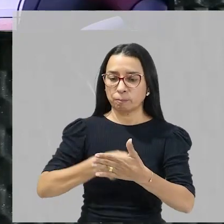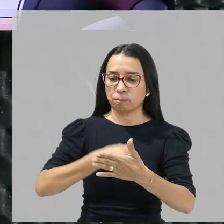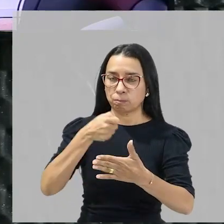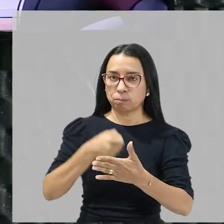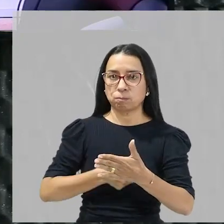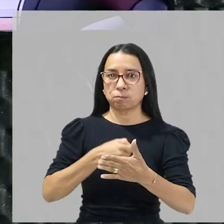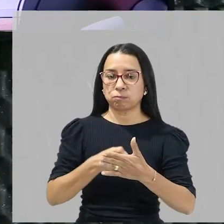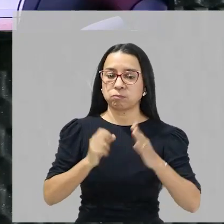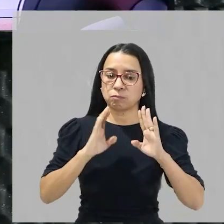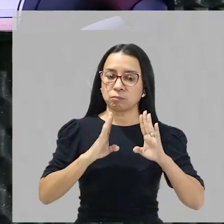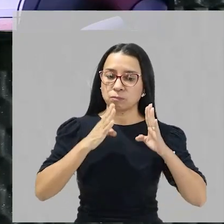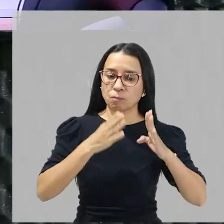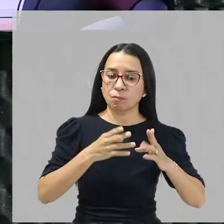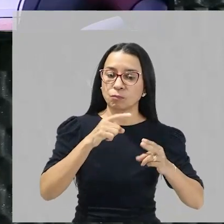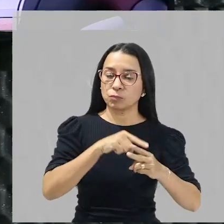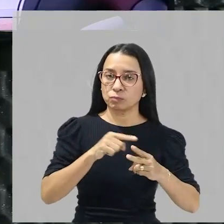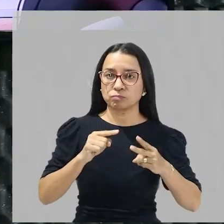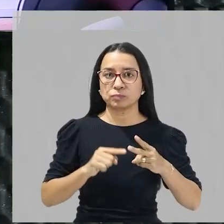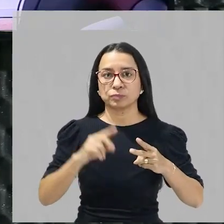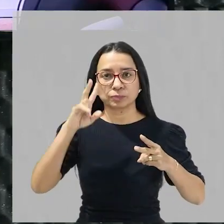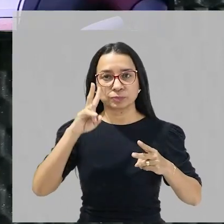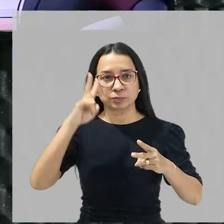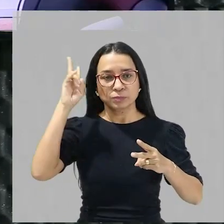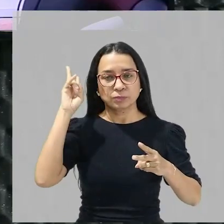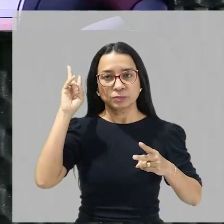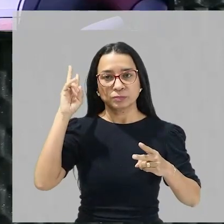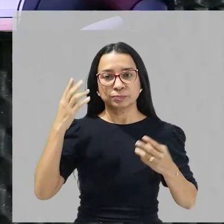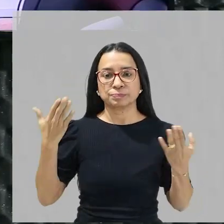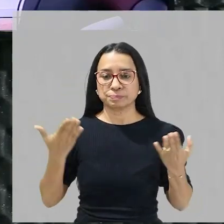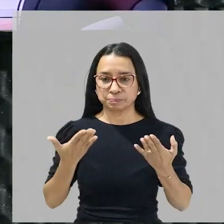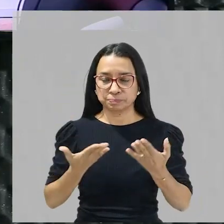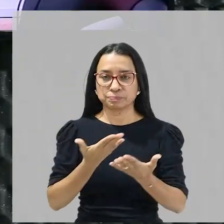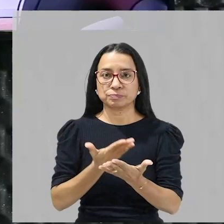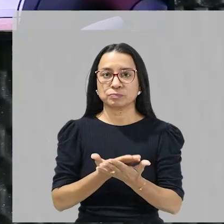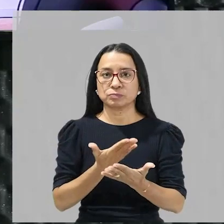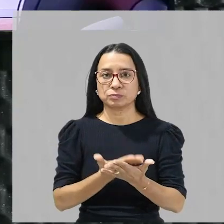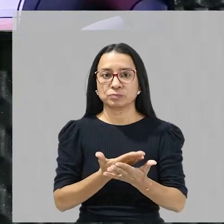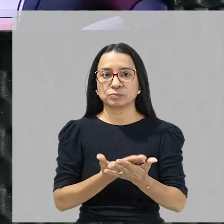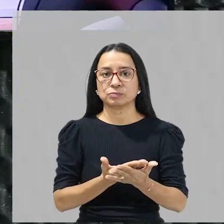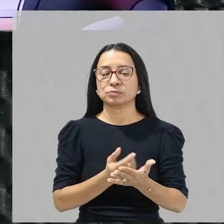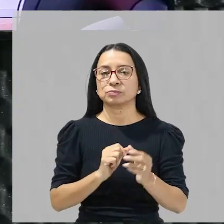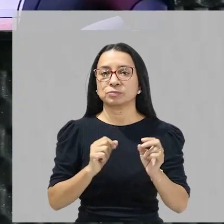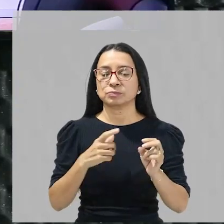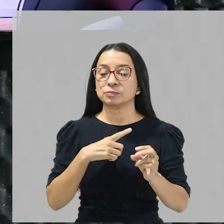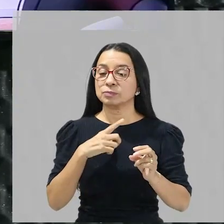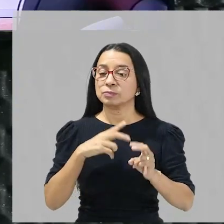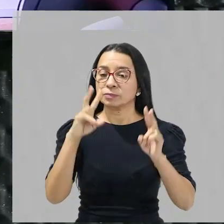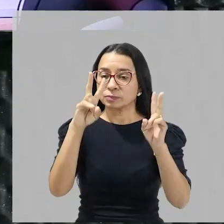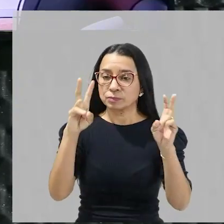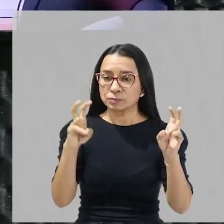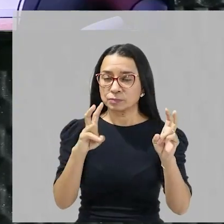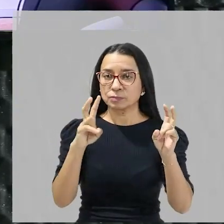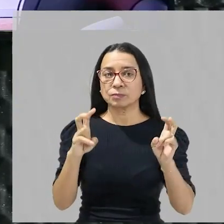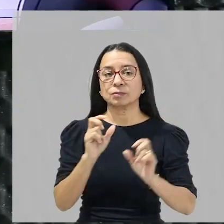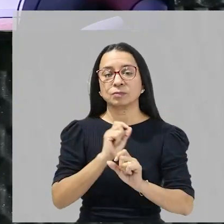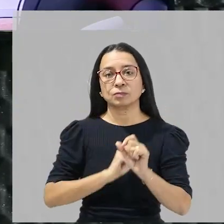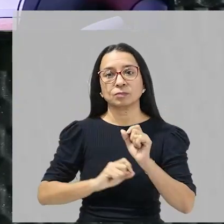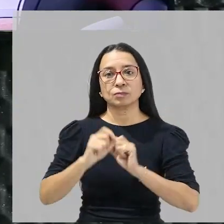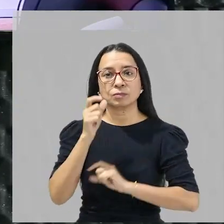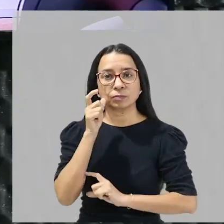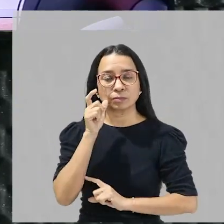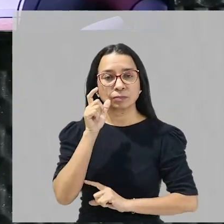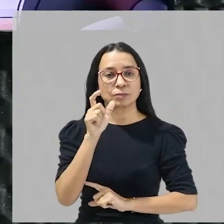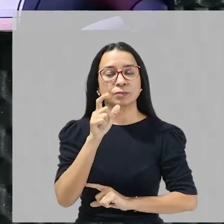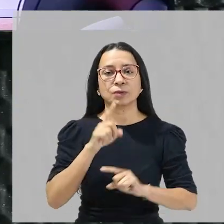nesses dois exames. No caso, na aula de hoje, eu estou trazendo para você um assunto que ele é